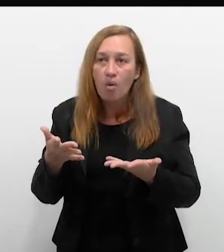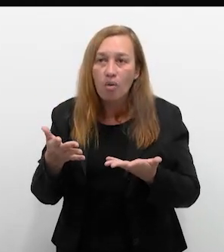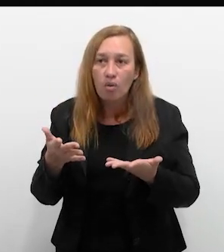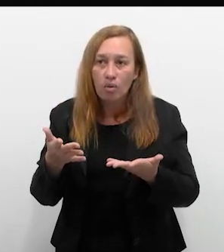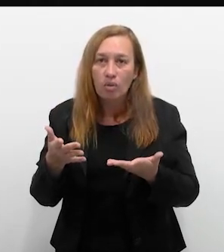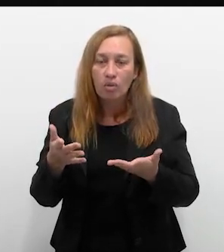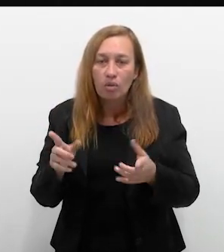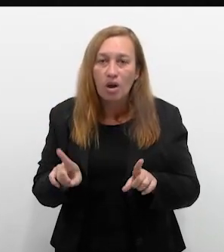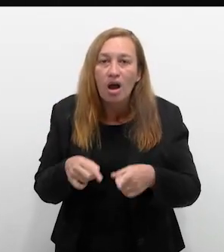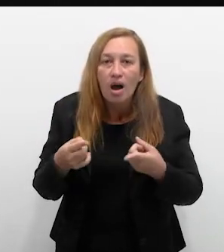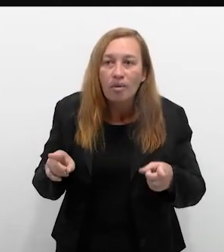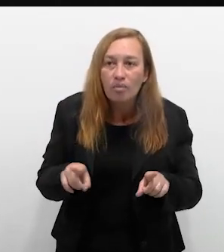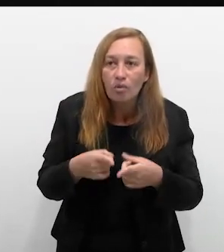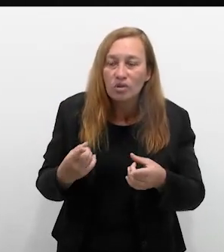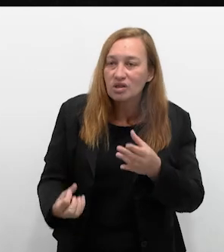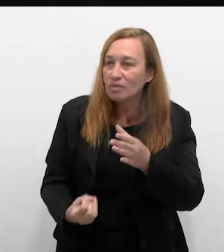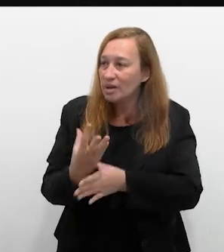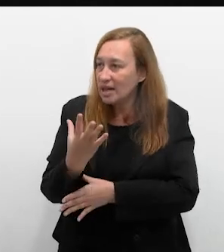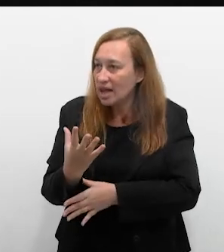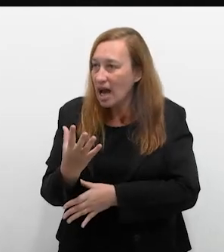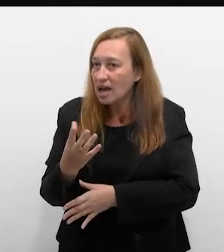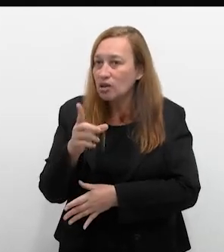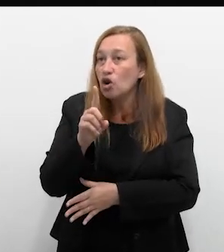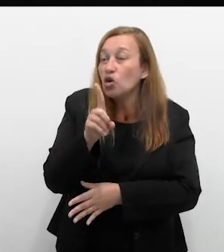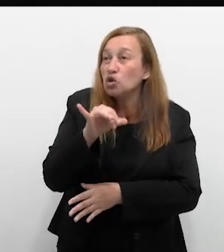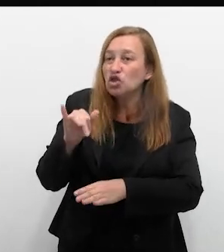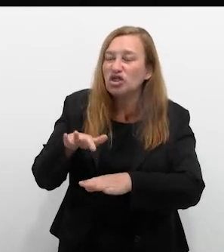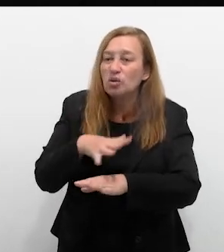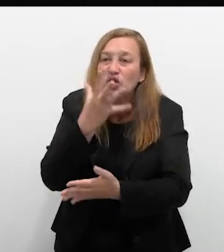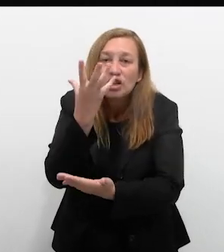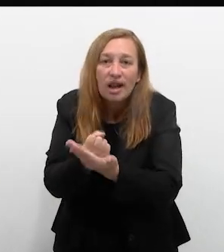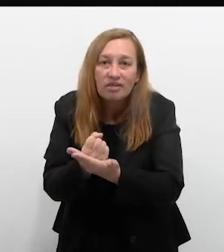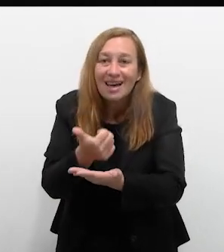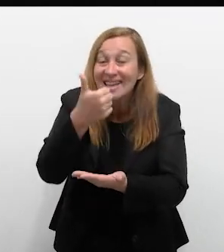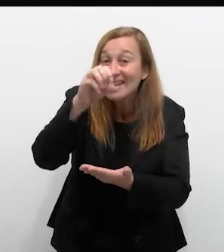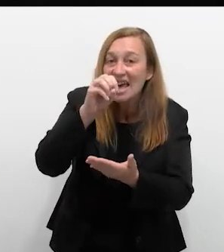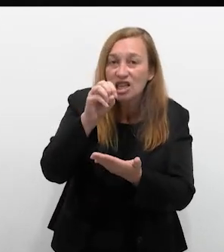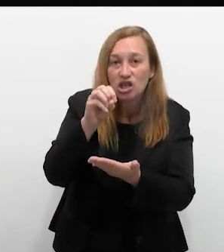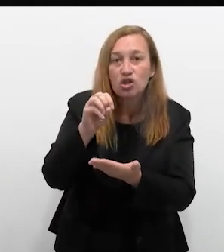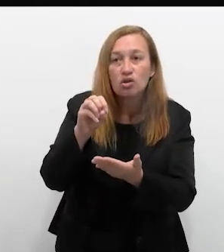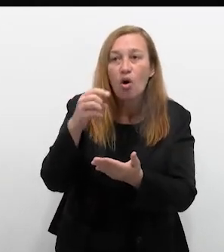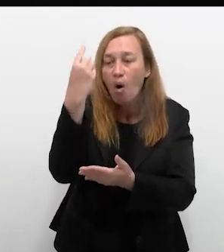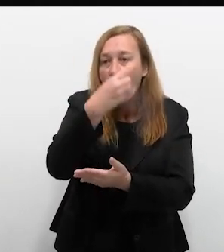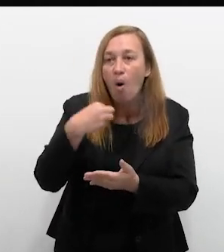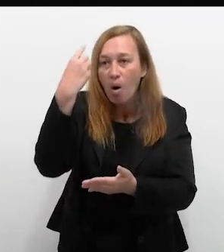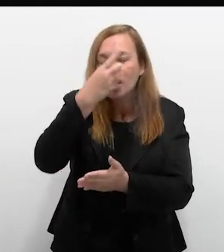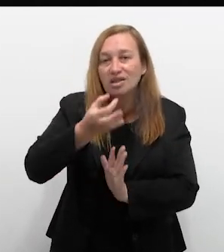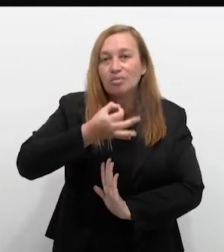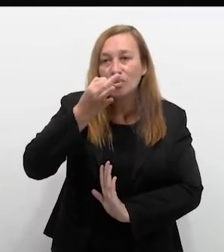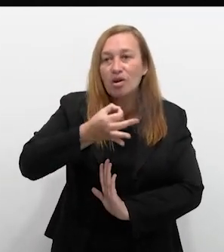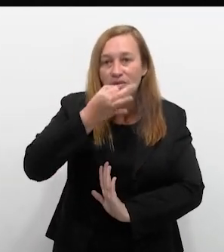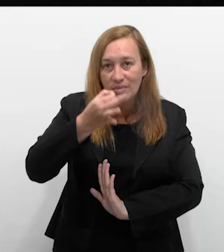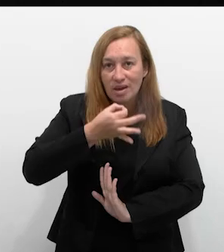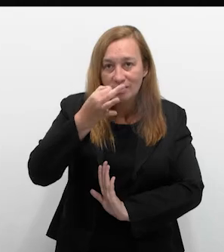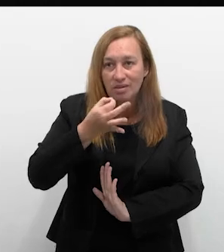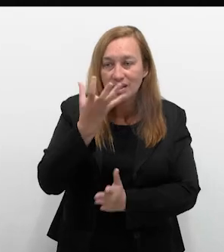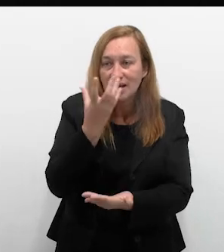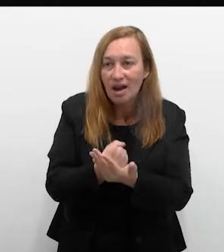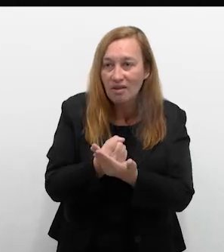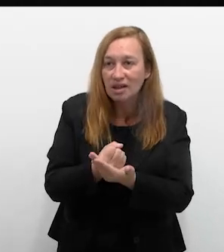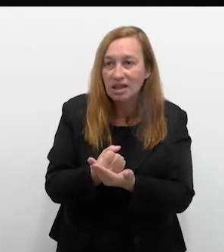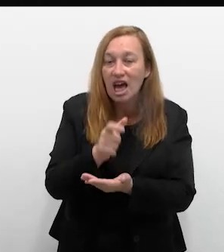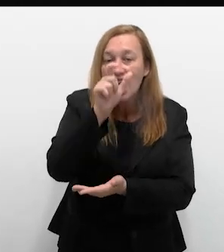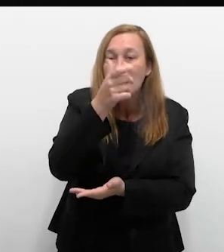Que foi o lançamento do enredo, ficou lindo aqui. Que foi o lançamento. A gente fez um dia inteiro de gravação, tem mais de 10 horas gravadas de depoimento. A gente chamou